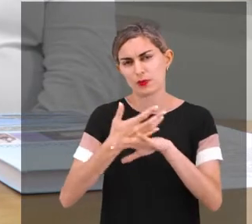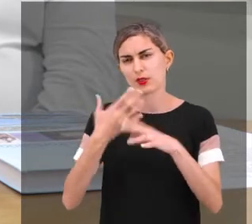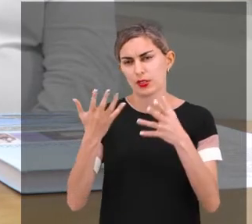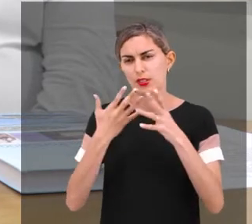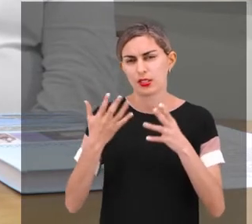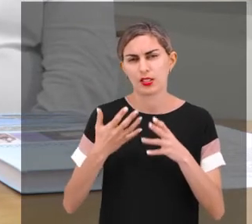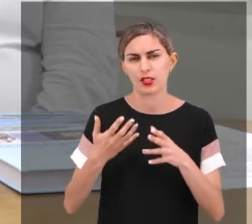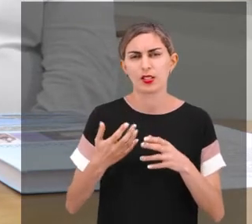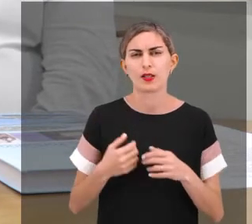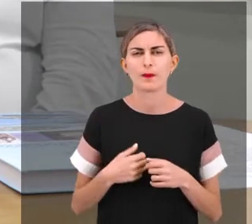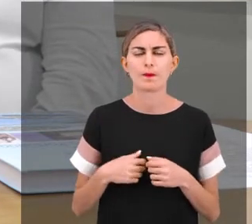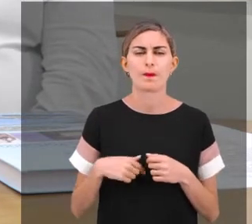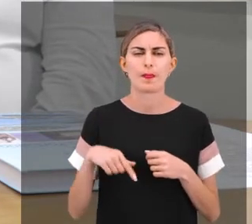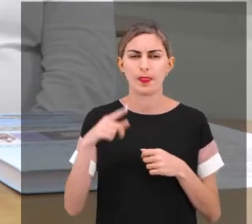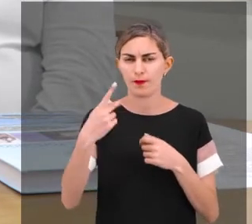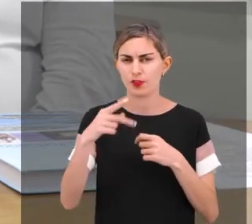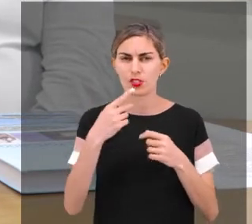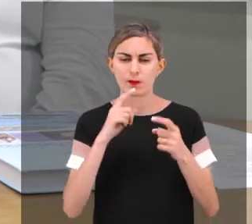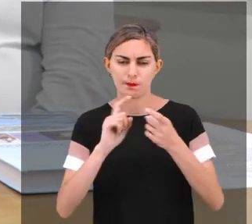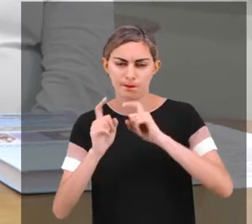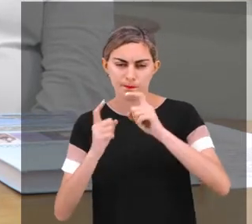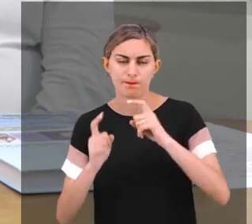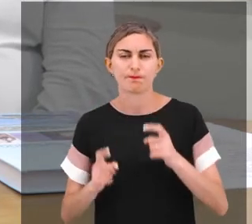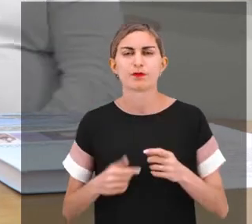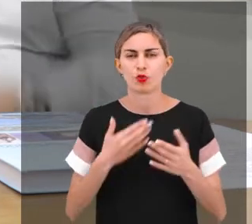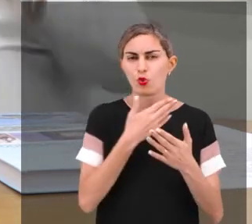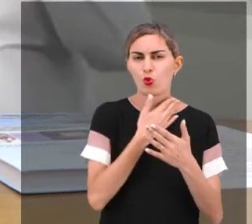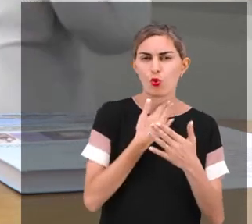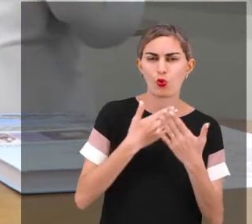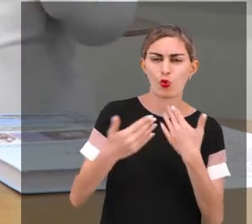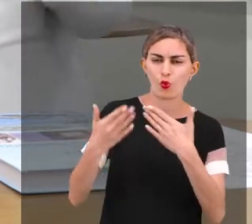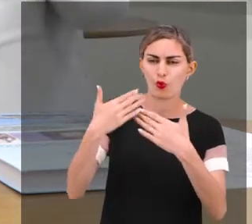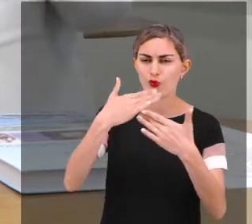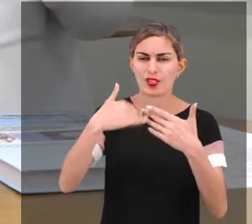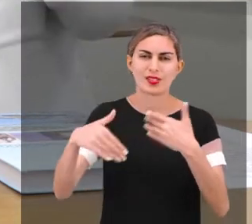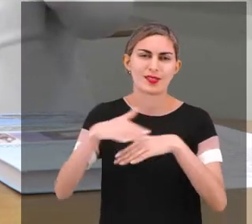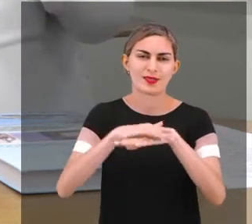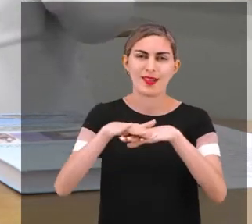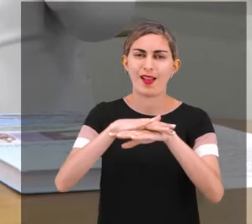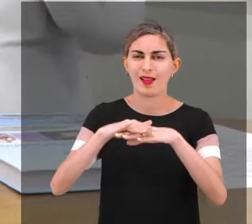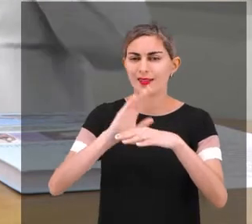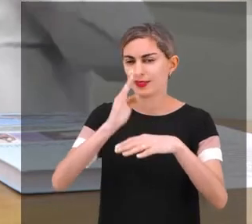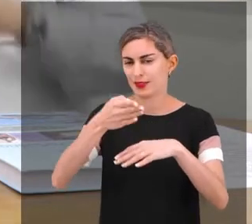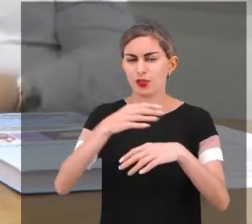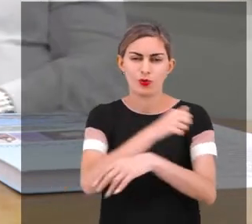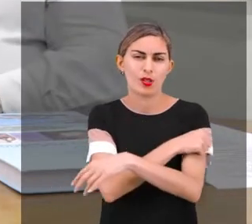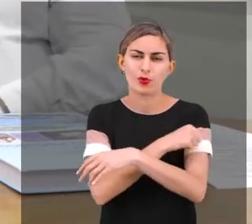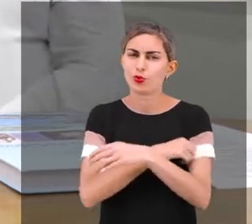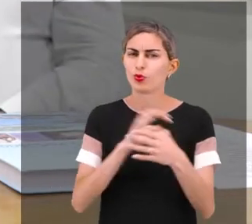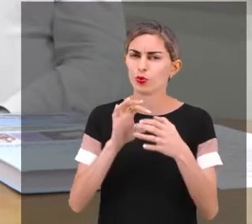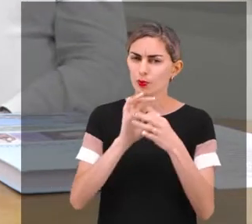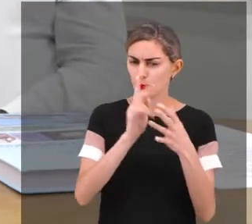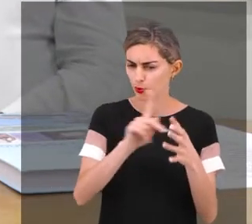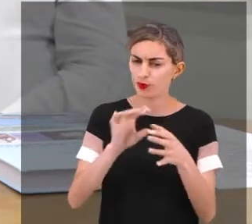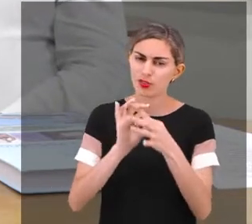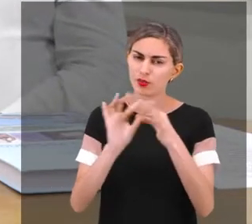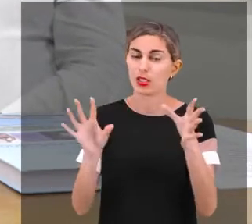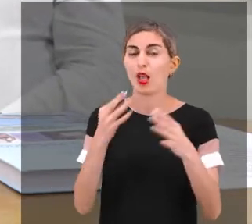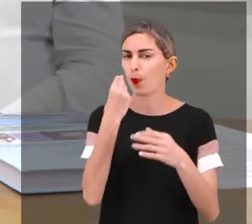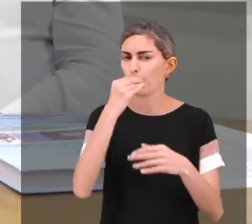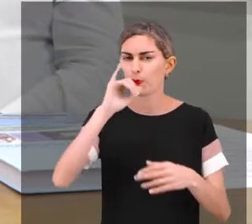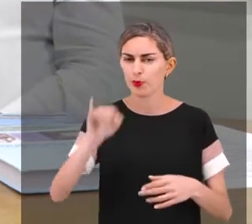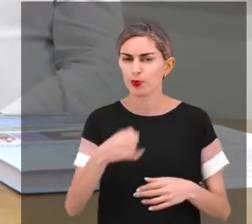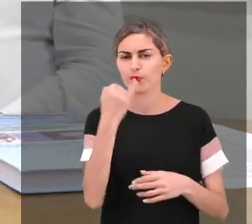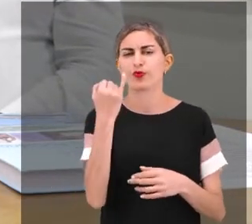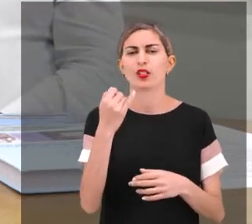oferece. O chat, que é o momento de você conversar, está diretamente com o aluno. Os professores estão disponíveis para isso aí. Que vocês aproveitem